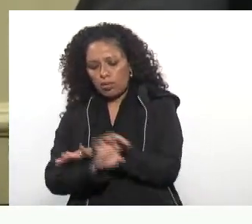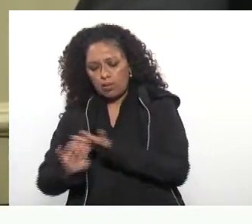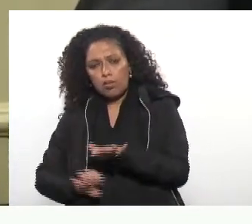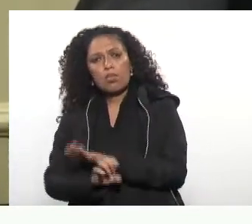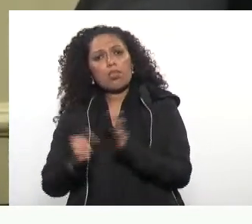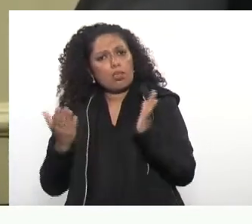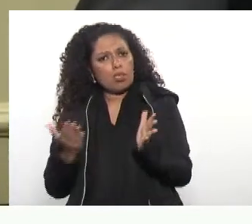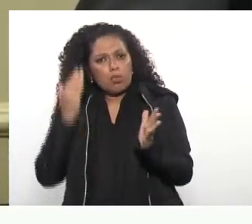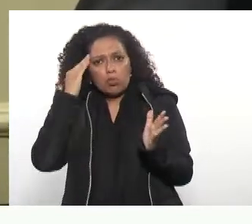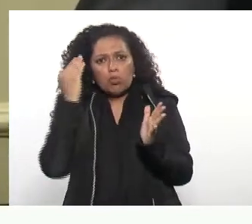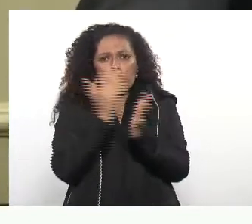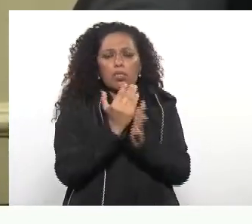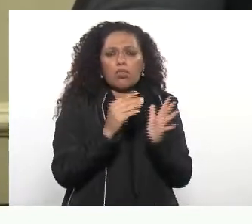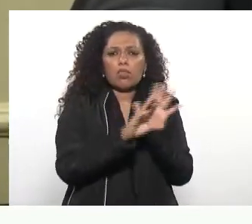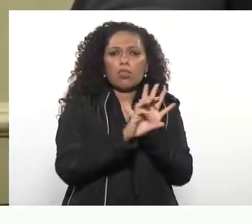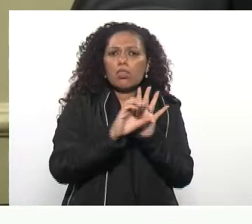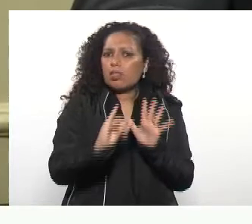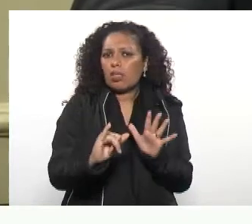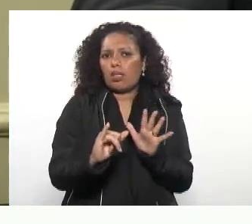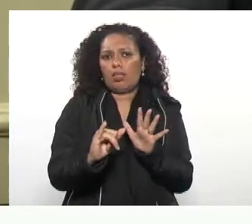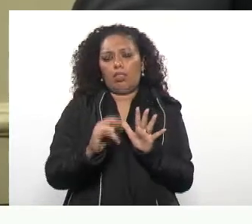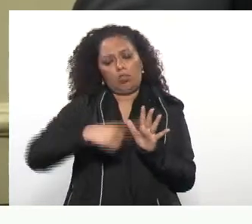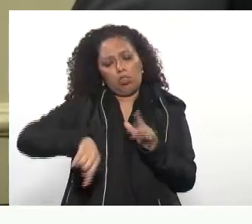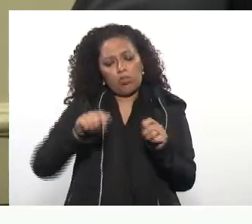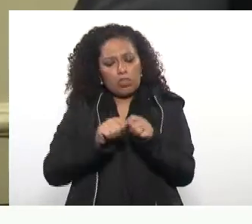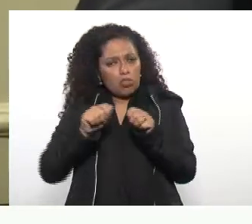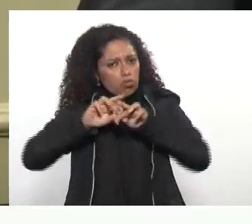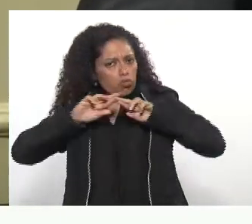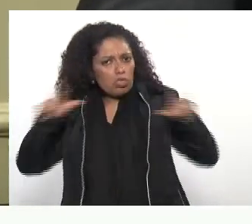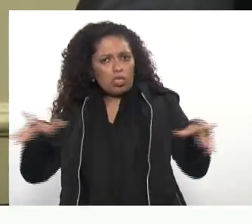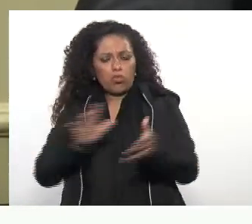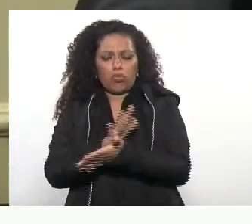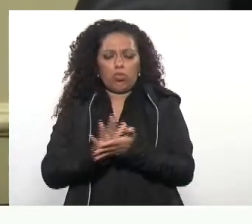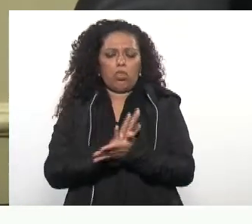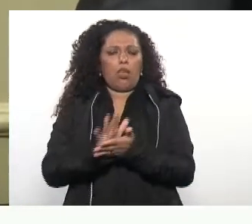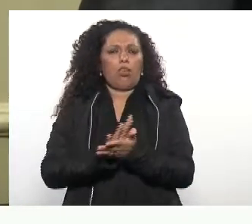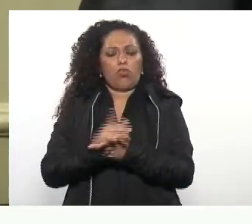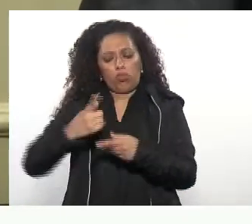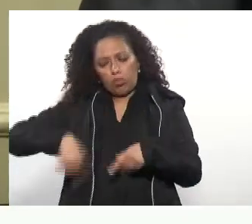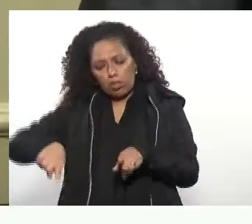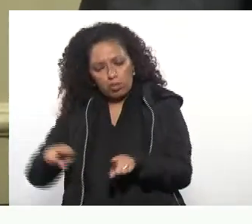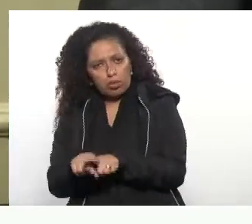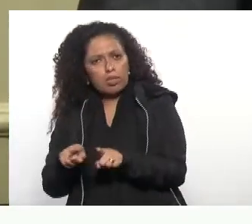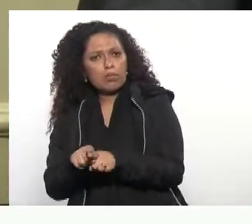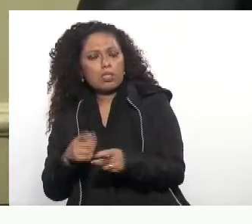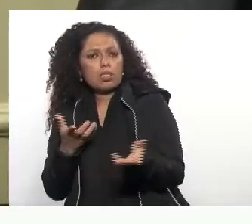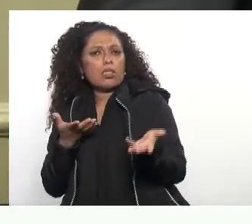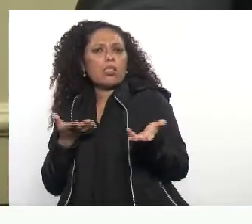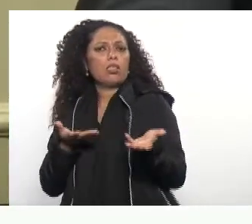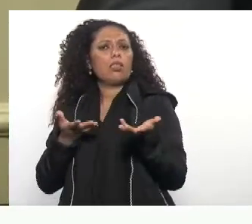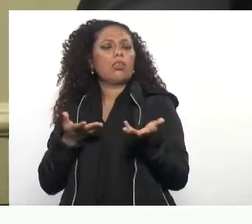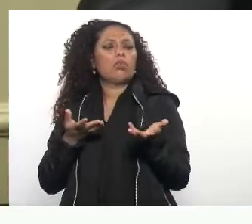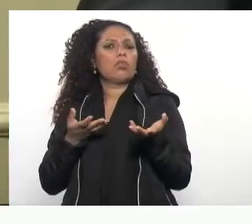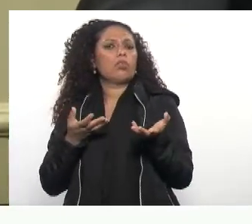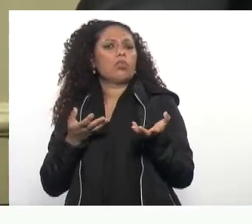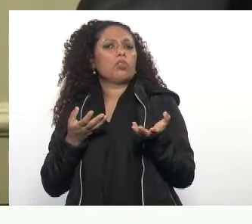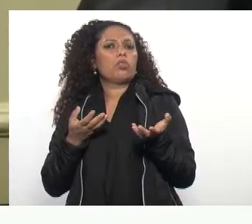as legislações. Não faríamos diferente. E também temos interesse, obviamente,